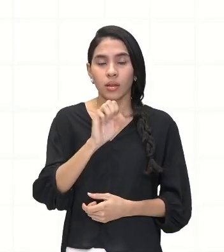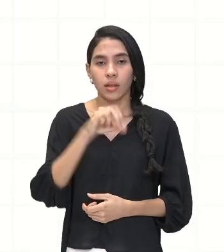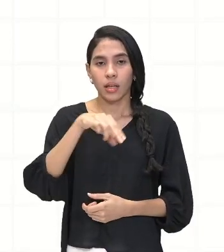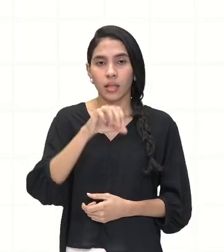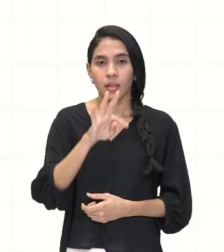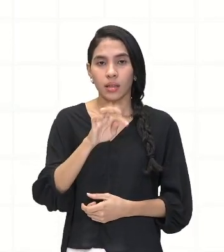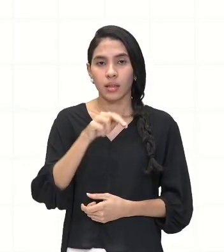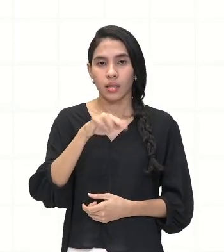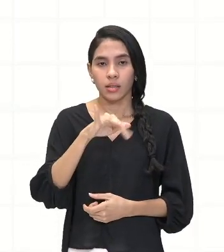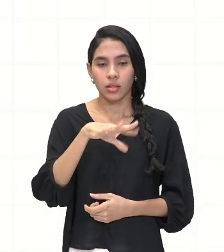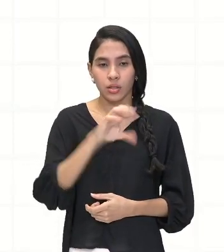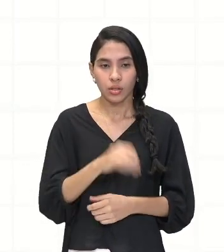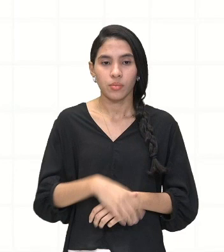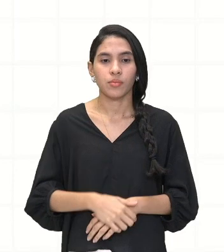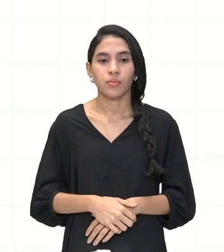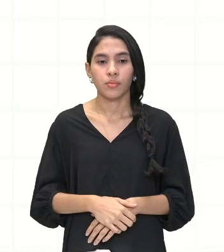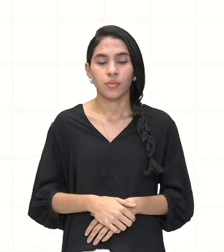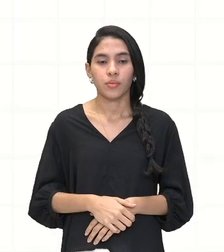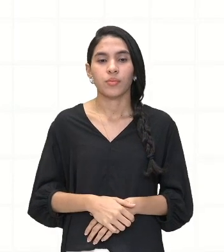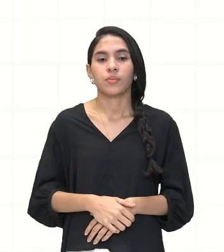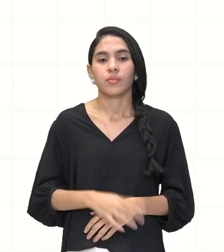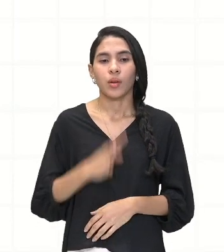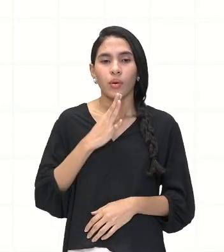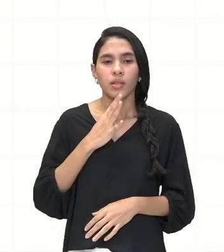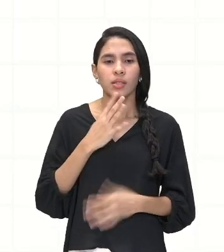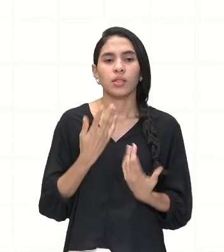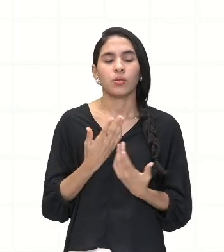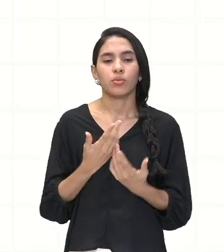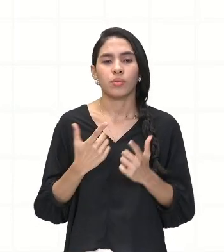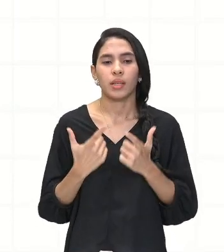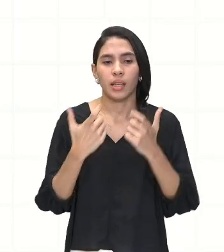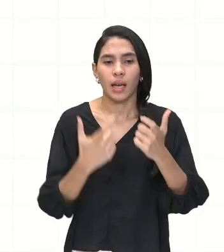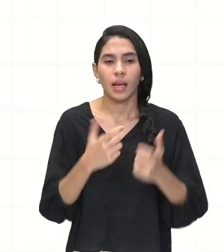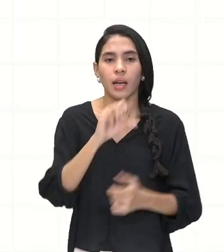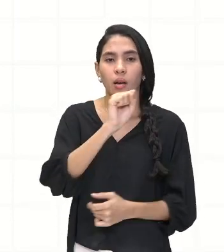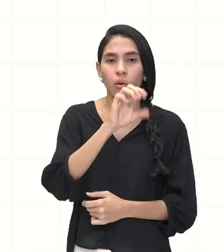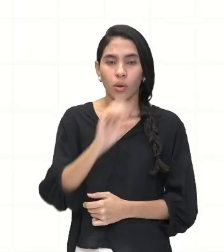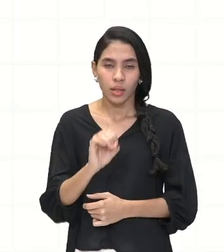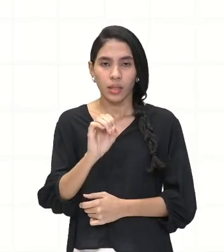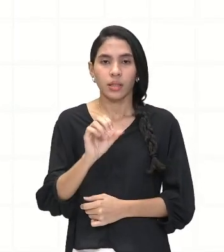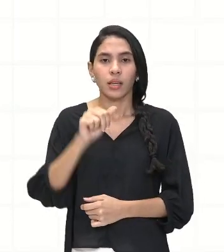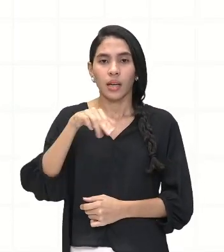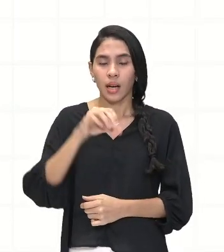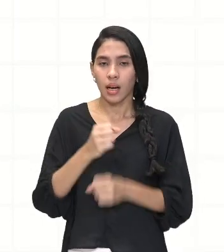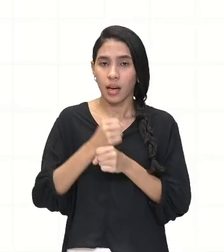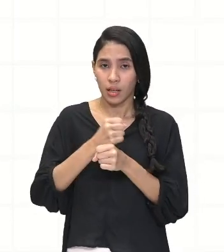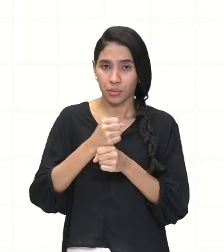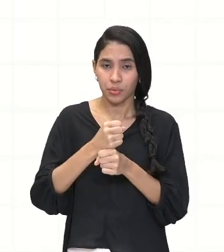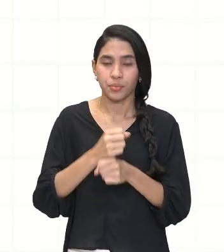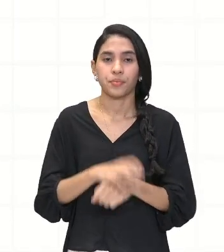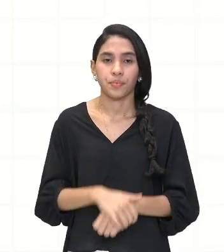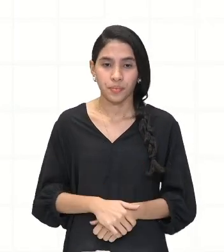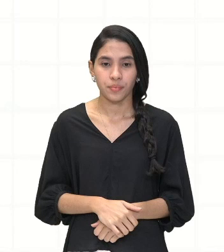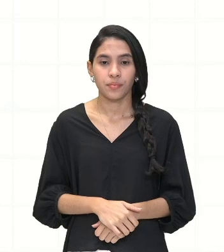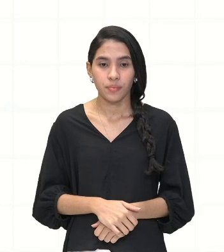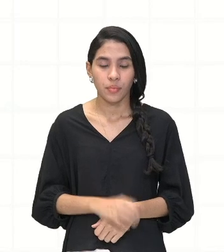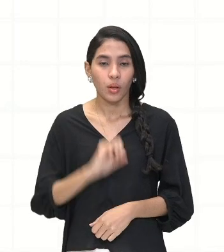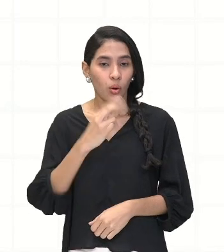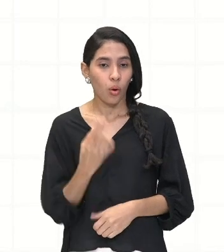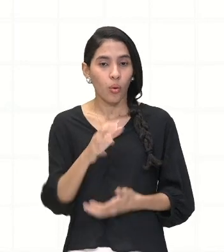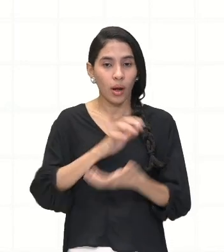a Guerra dos 80 Anos, não por acaso, ela durou cerca de 80 anos, certo? Ou